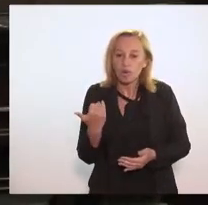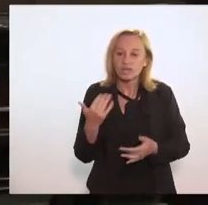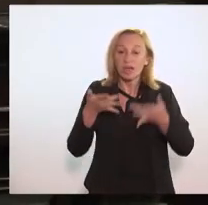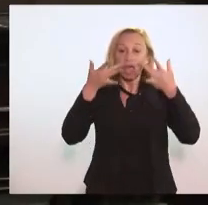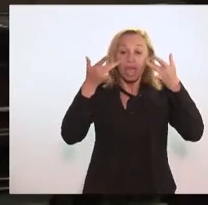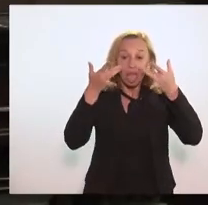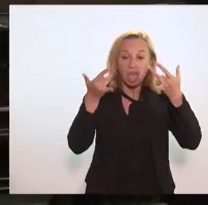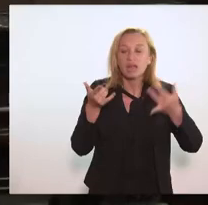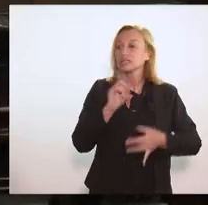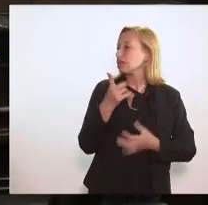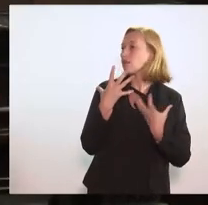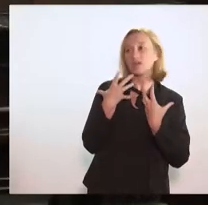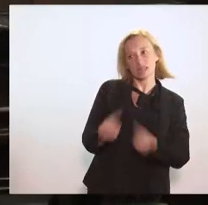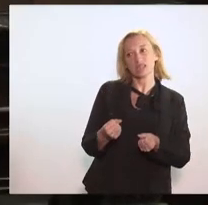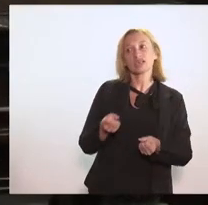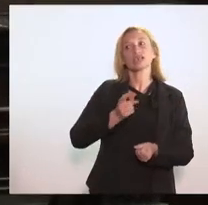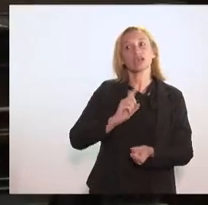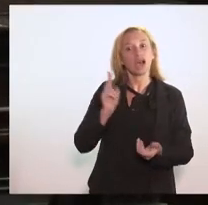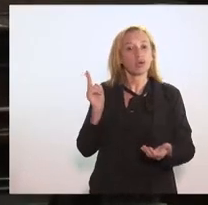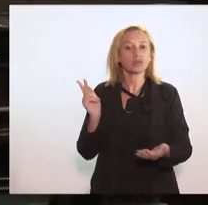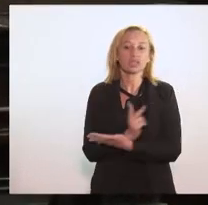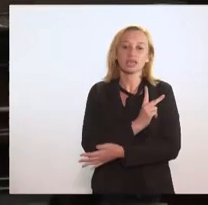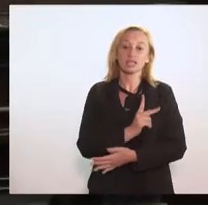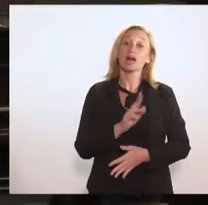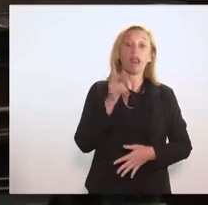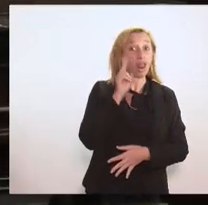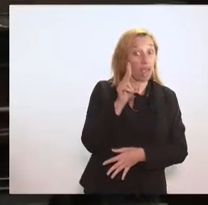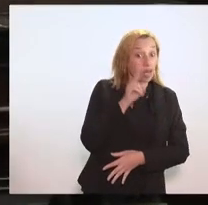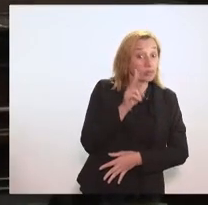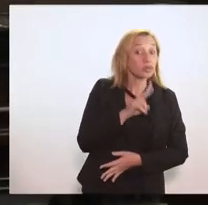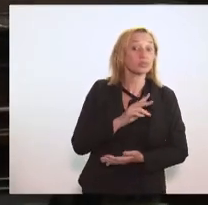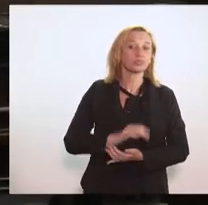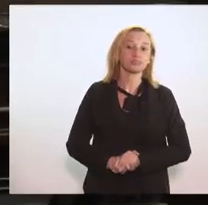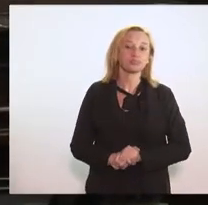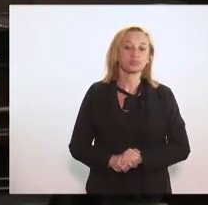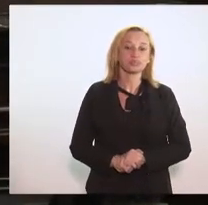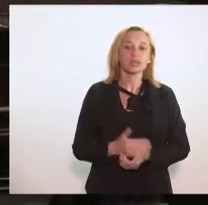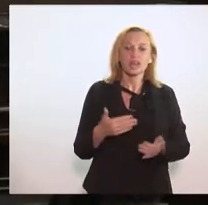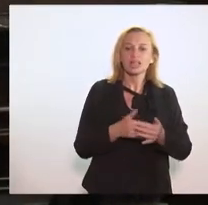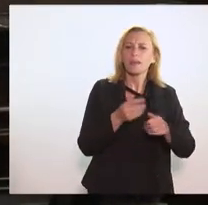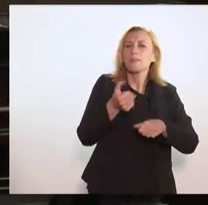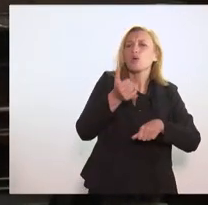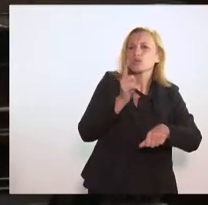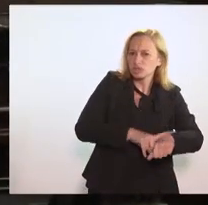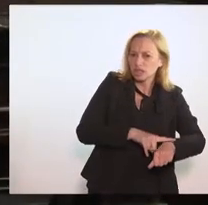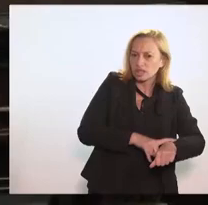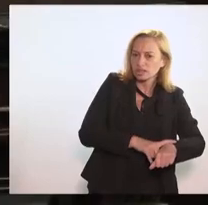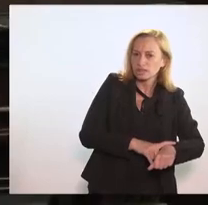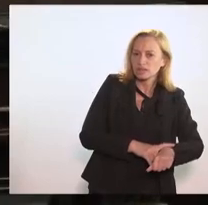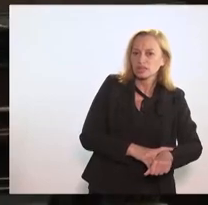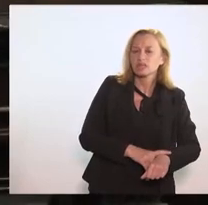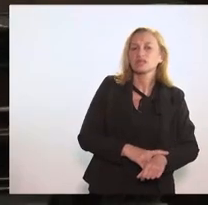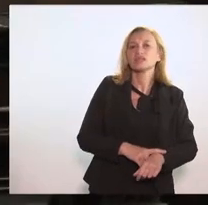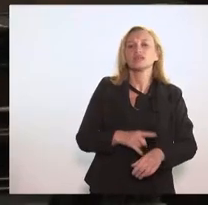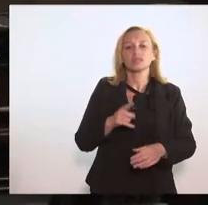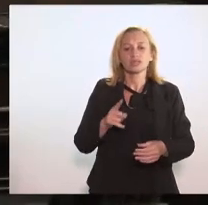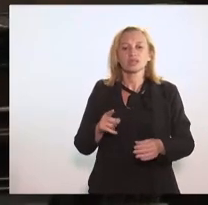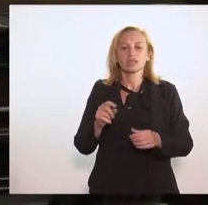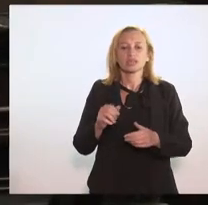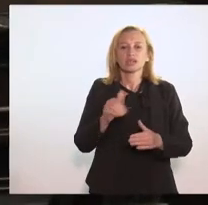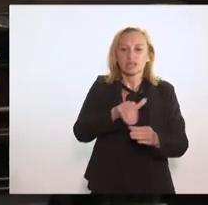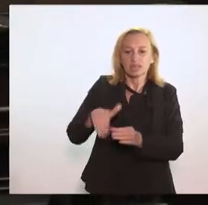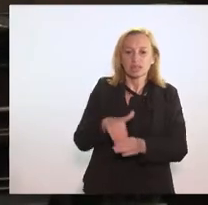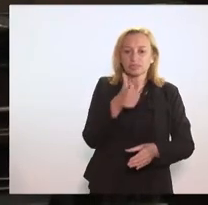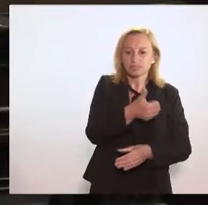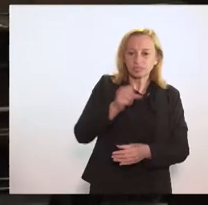não permitirei que Socorro lembro que até bem pouco tempo por ocasião ainda das eleições